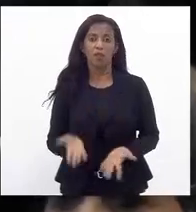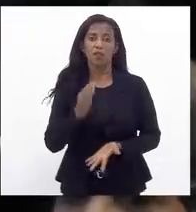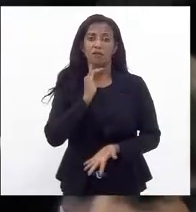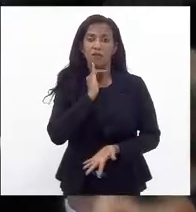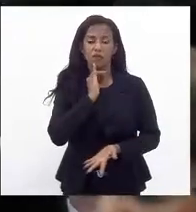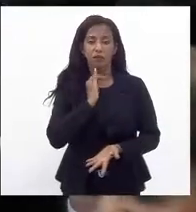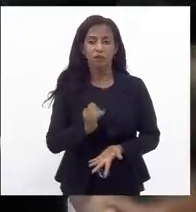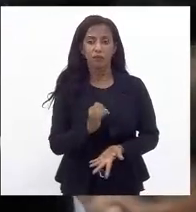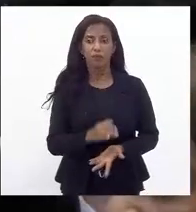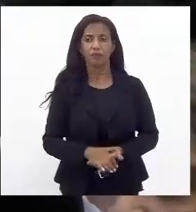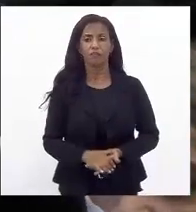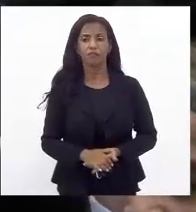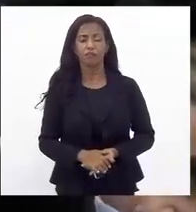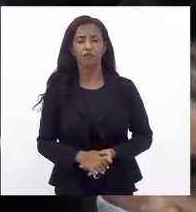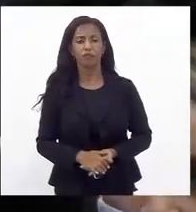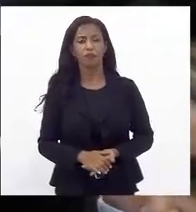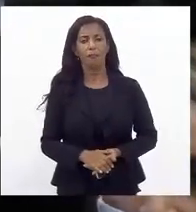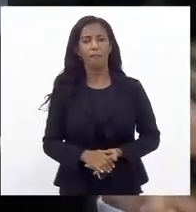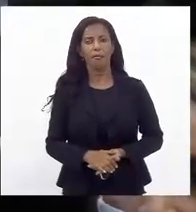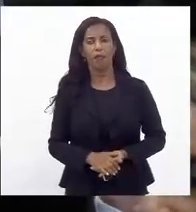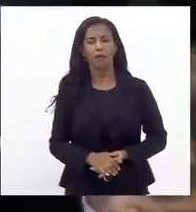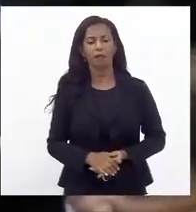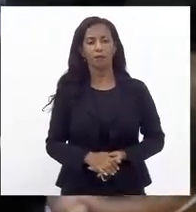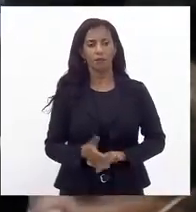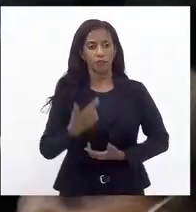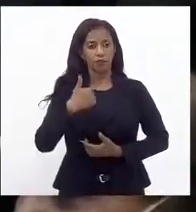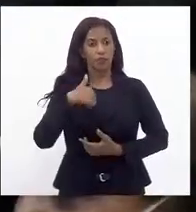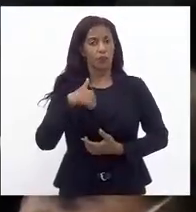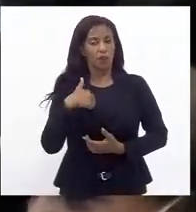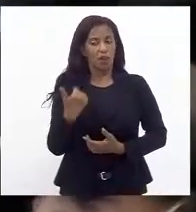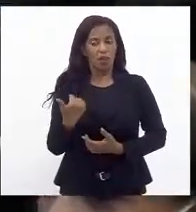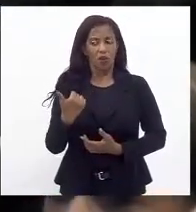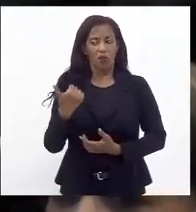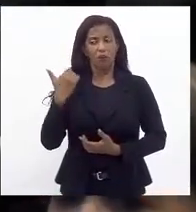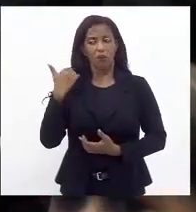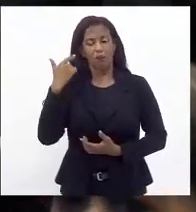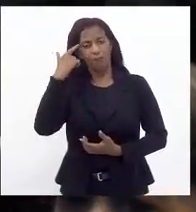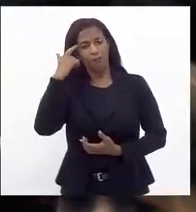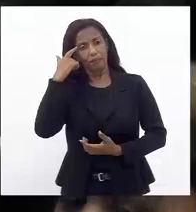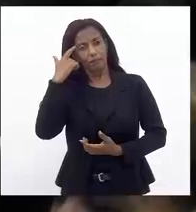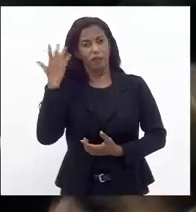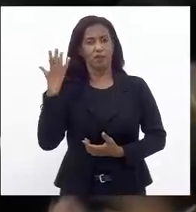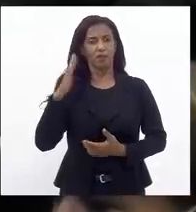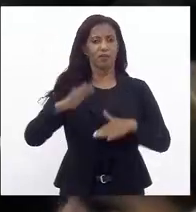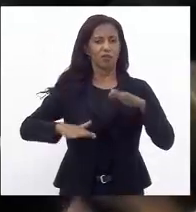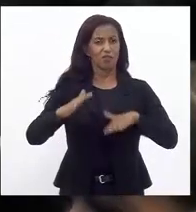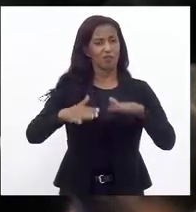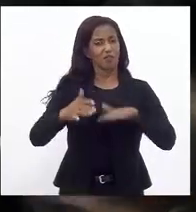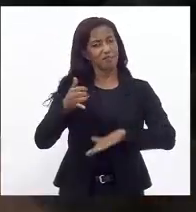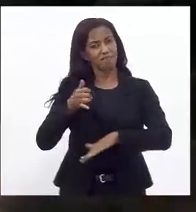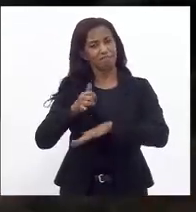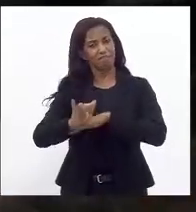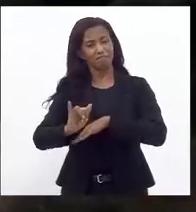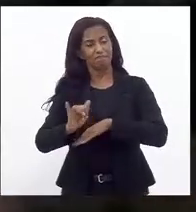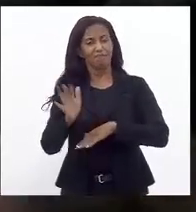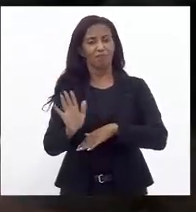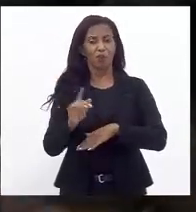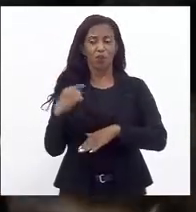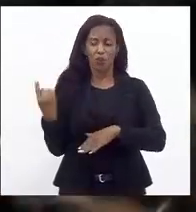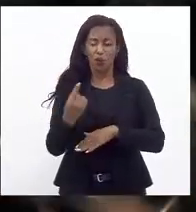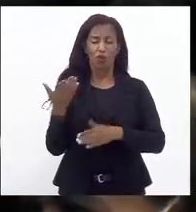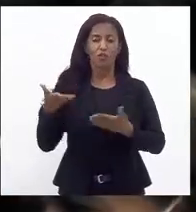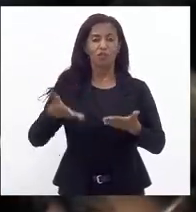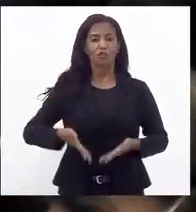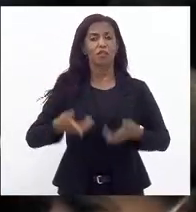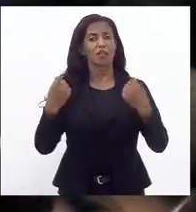infelizmente é por o compreensões que eu considero um tanto quanto equivocada nós